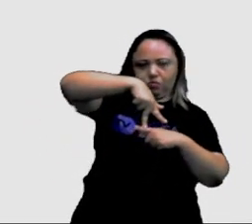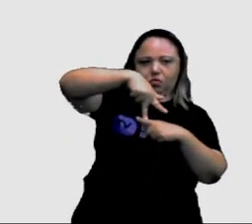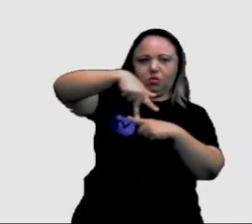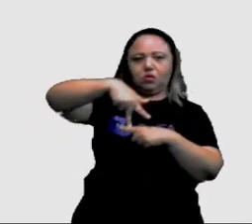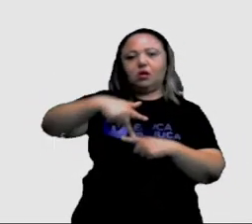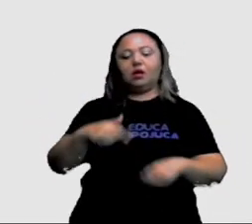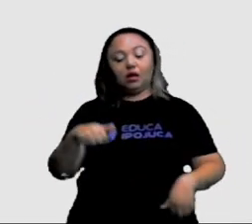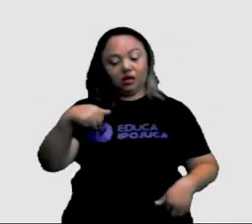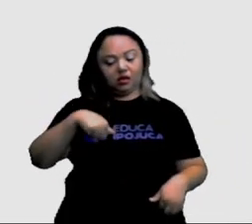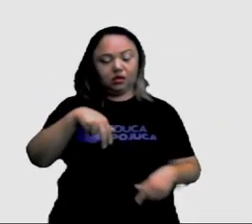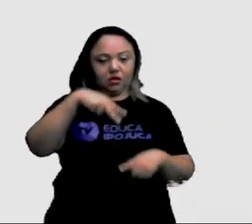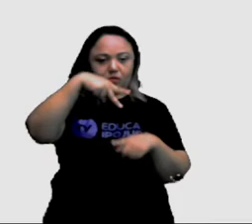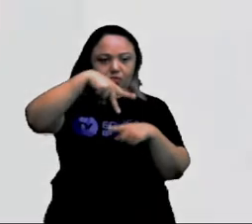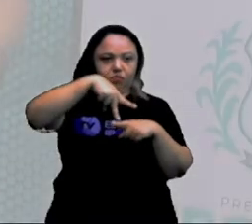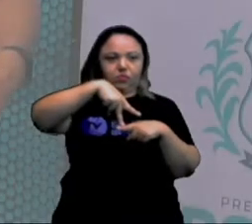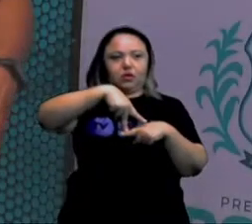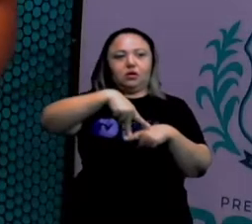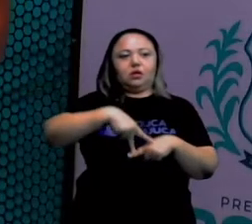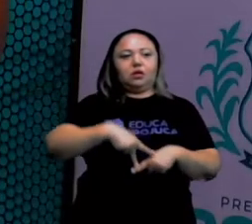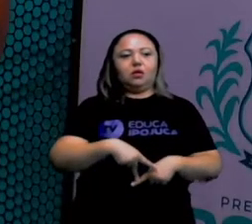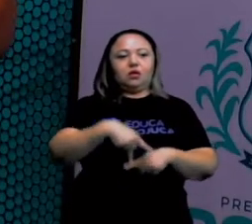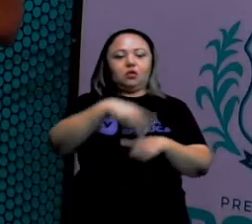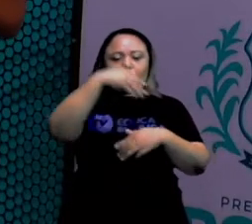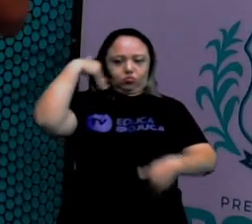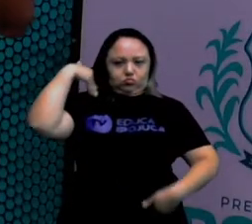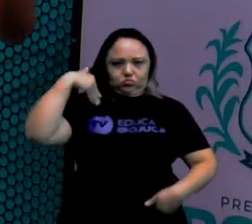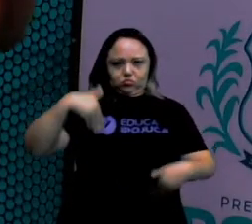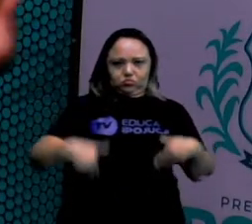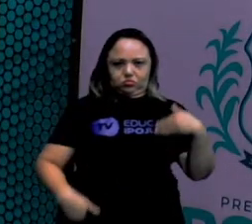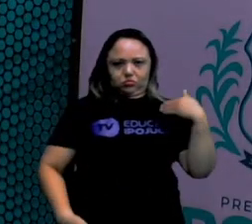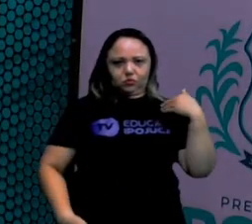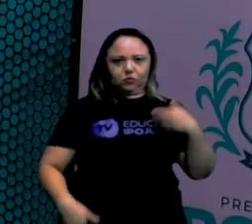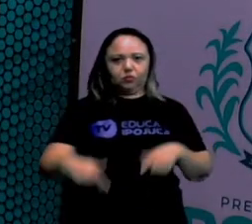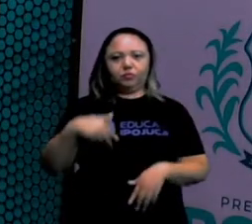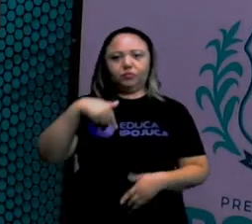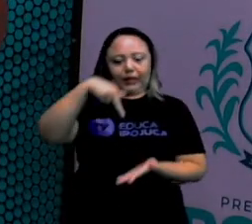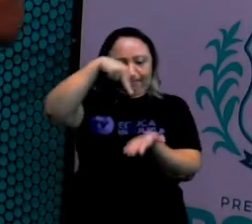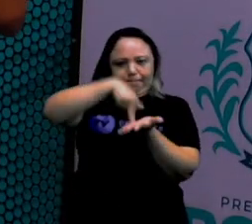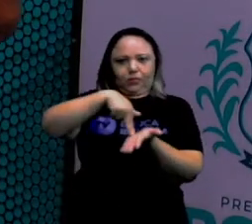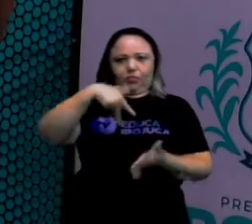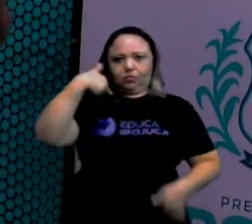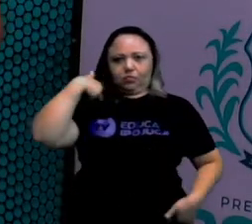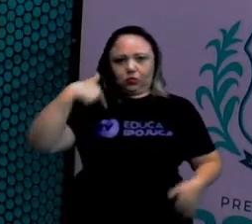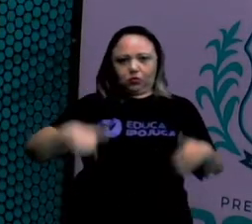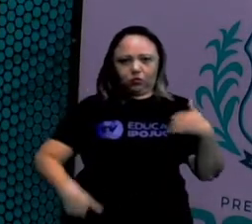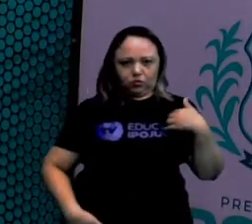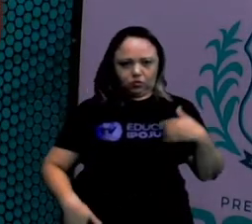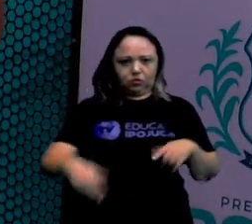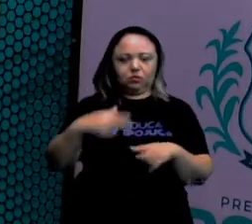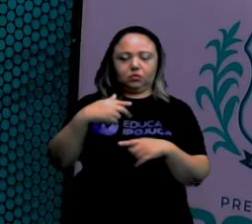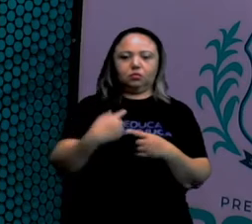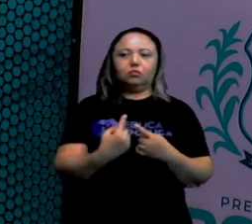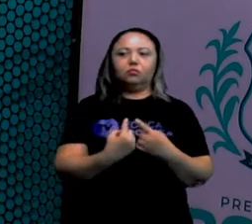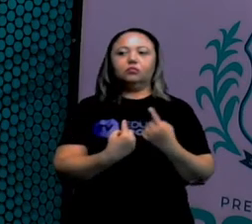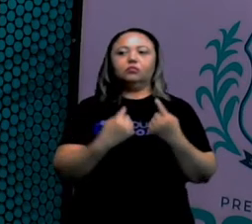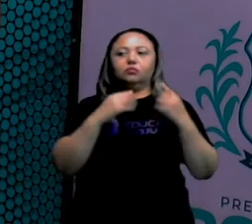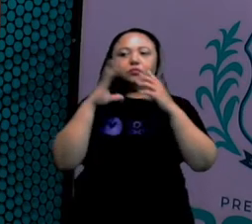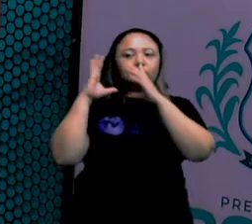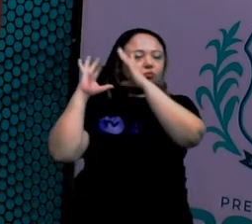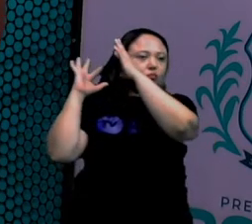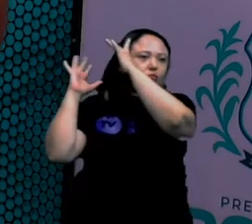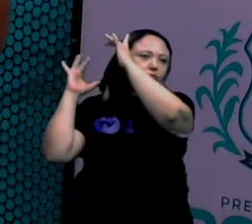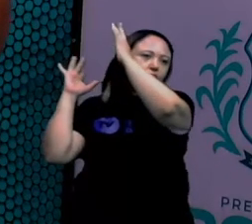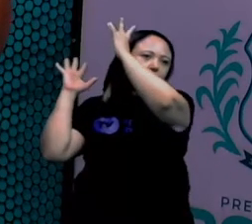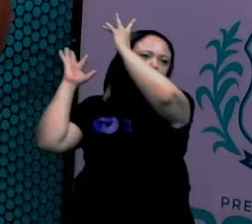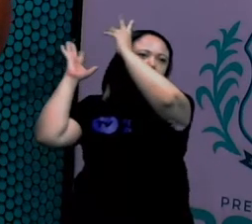pé, mantendo um equilíbrio, tem todo um sistema neurológico e sensorial que é responsável por